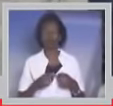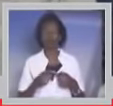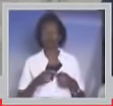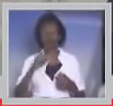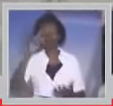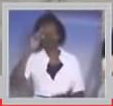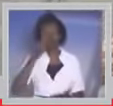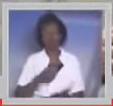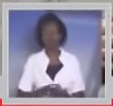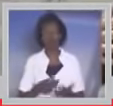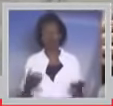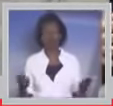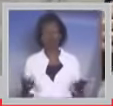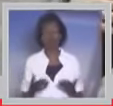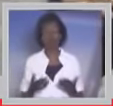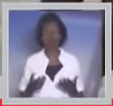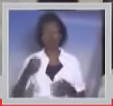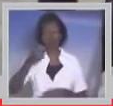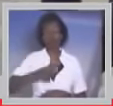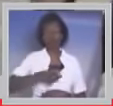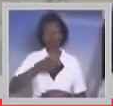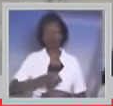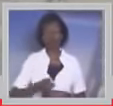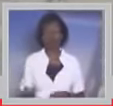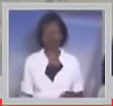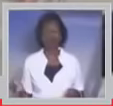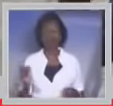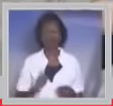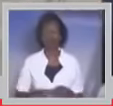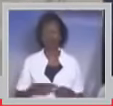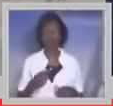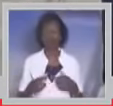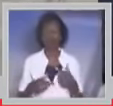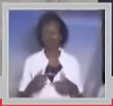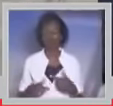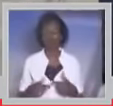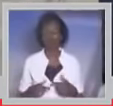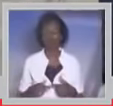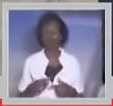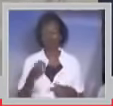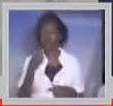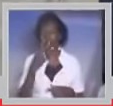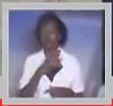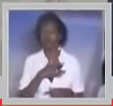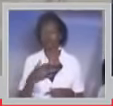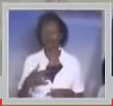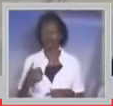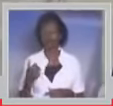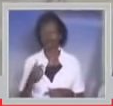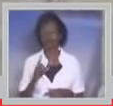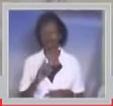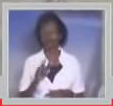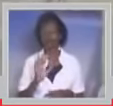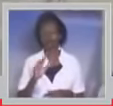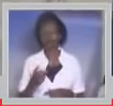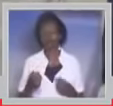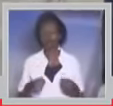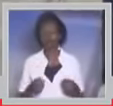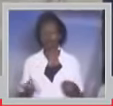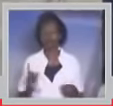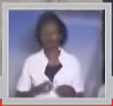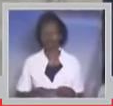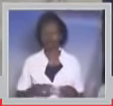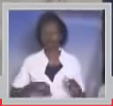Perícias Médicas agora estão sendo obrigados a voltar mesmo sem condições seu presidente são crime é um